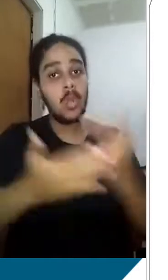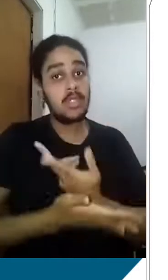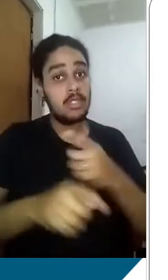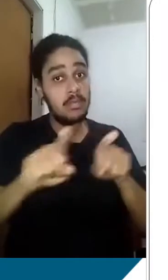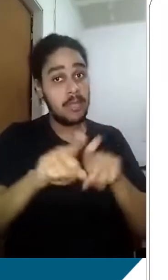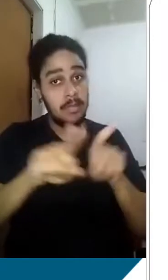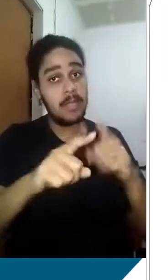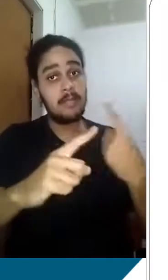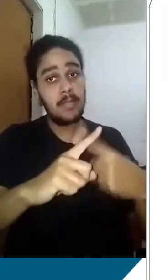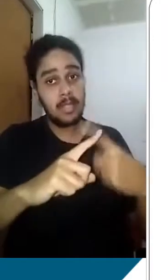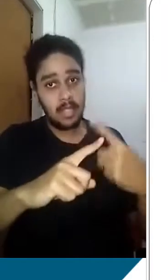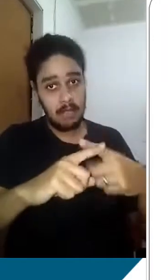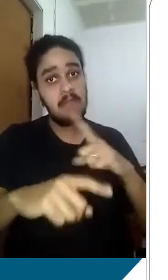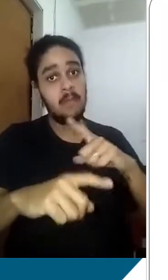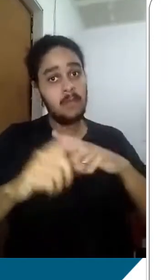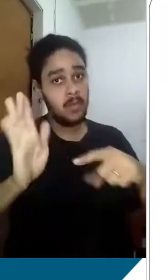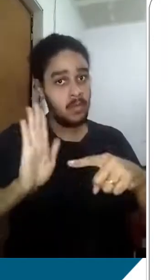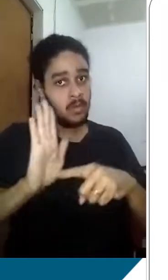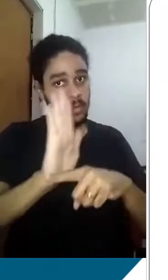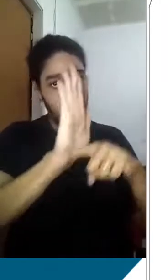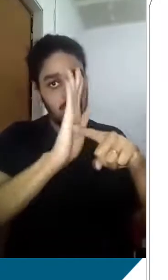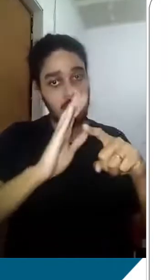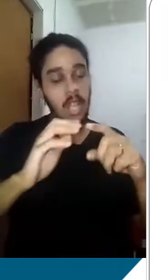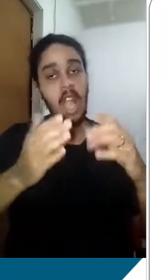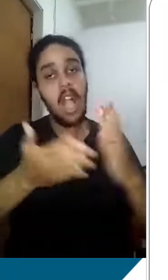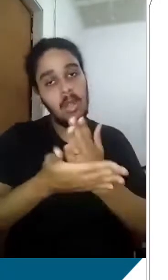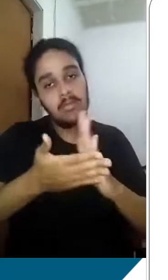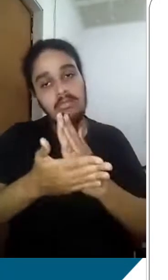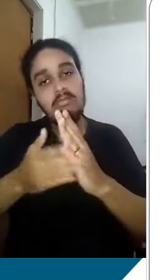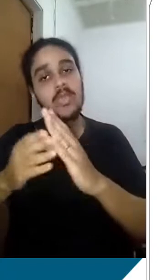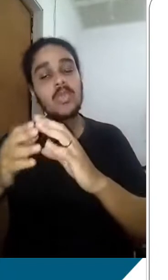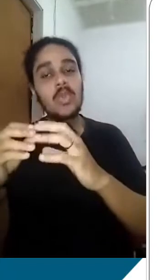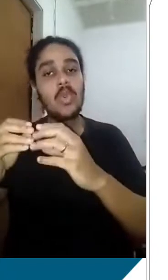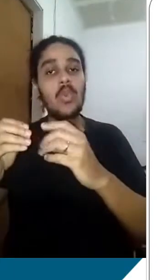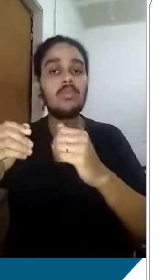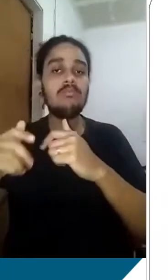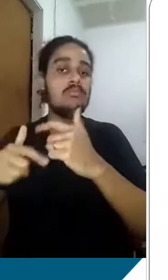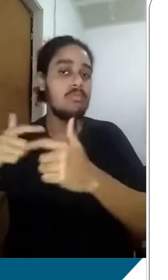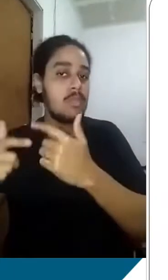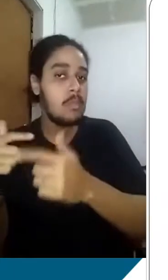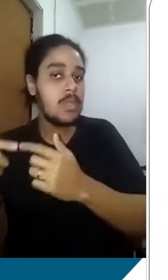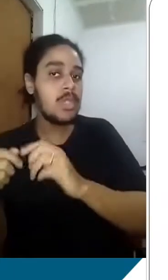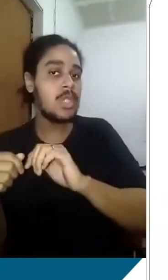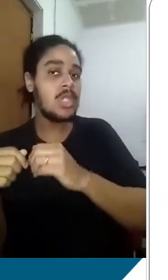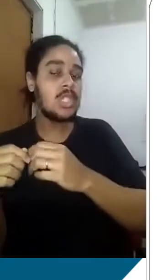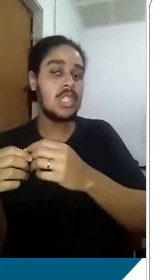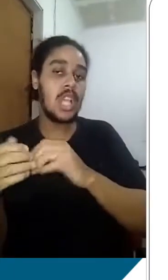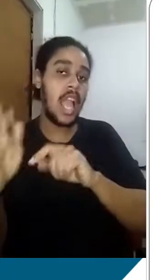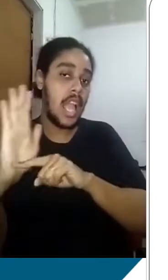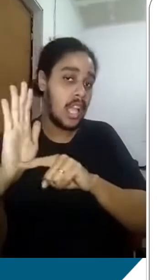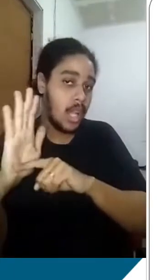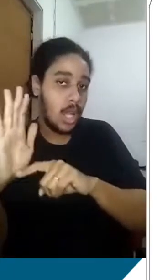acontece porque existe um suporte de alguns serviços especializados, como serviços de consultoria, serviços